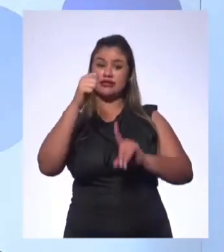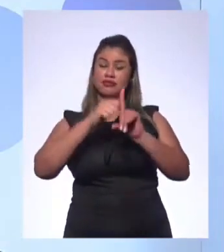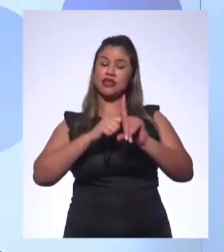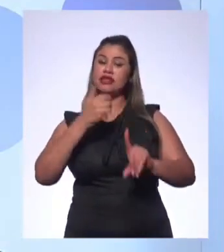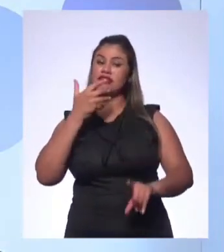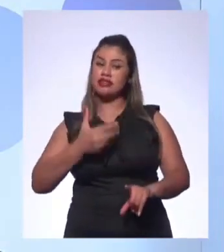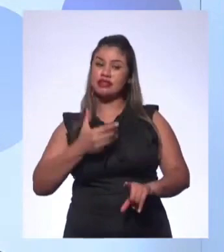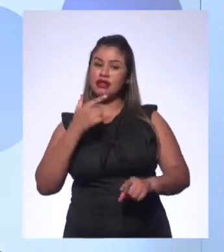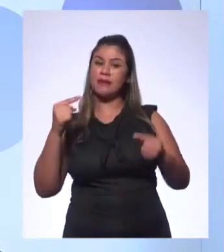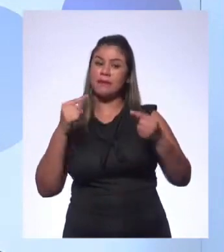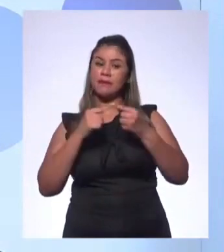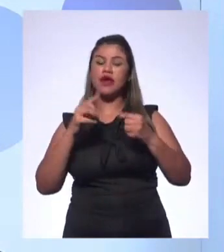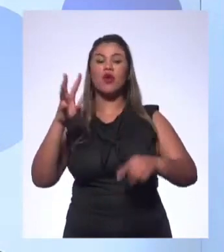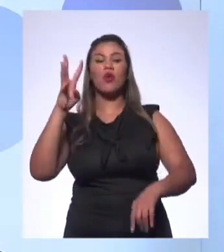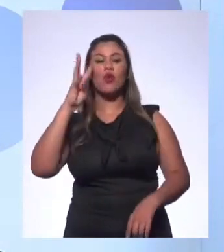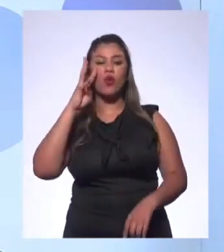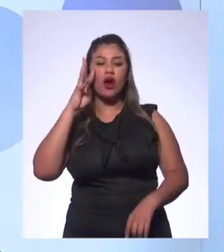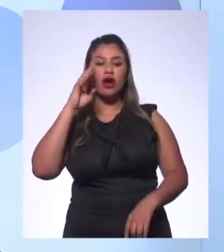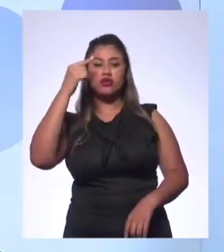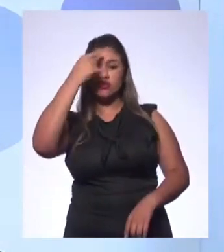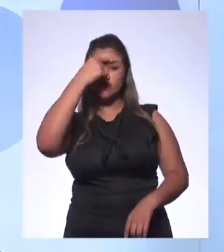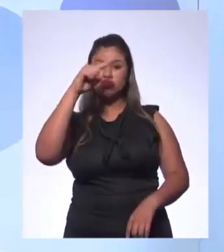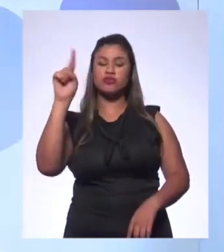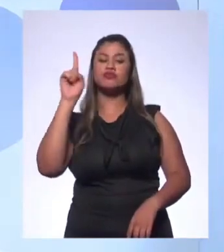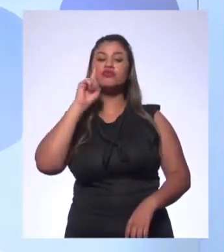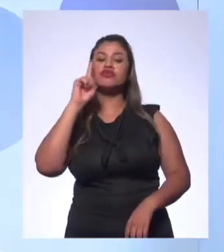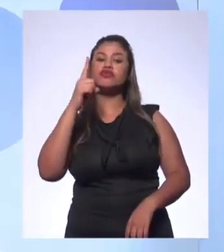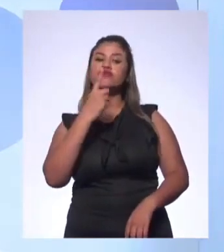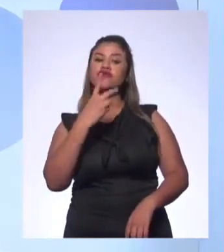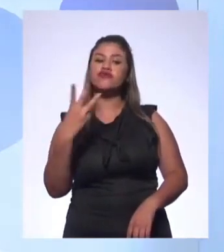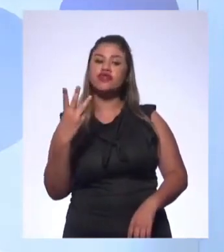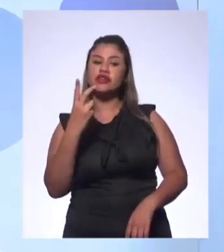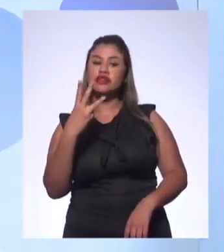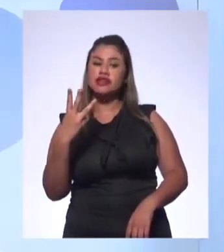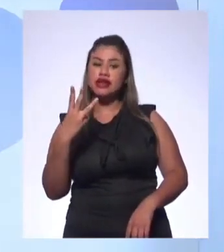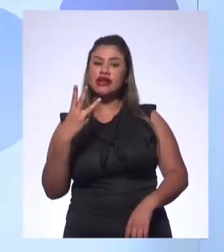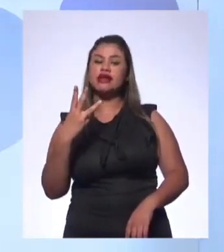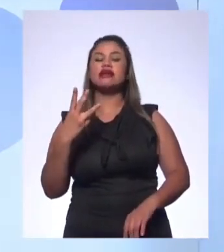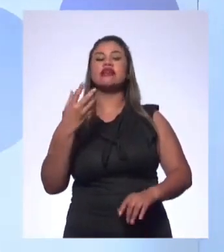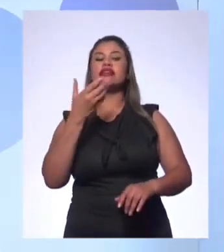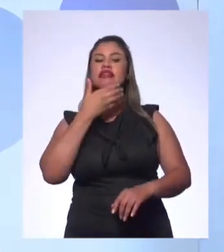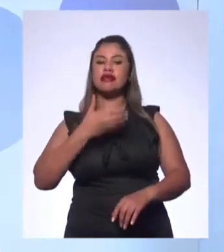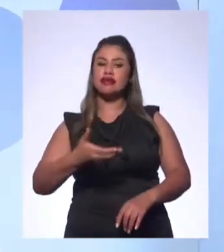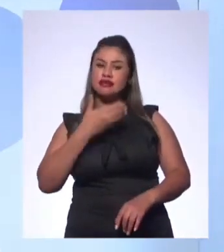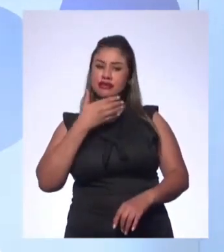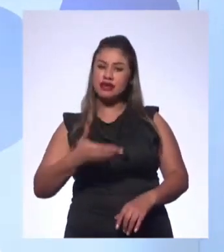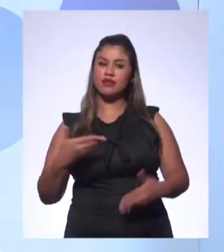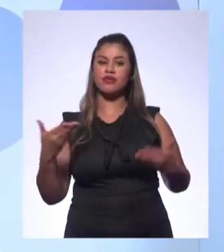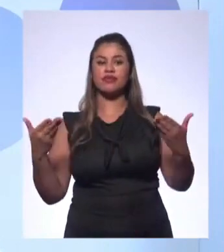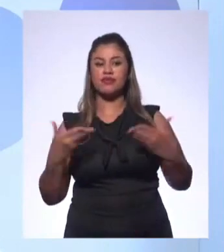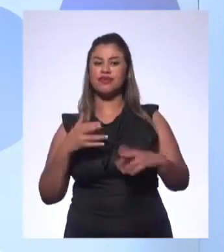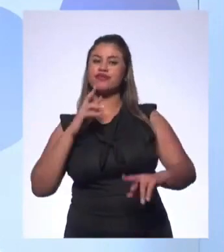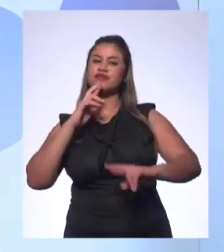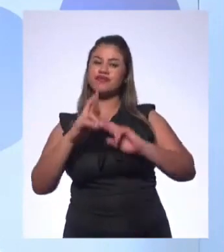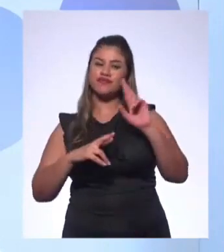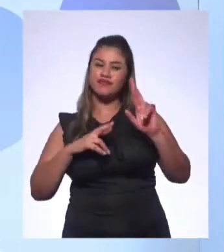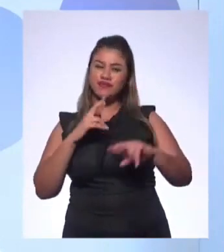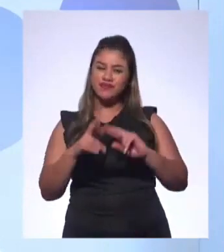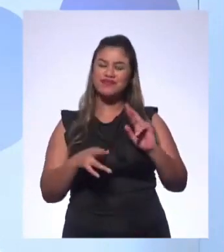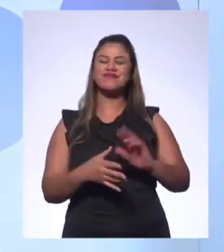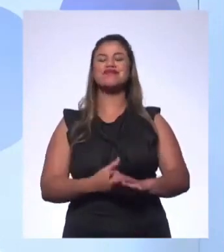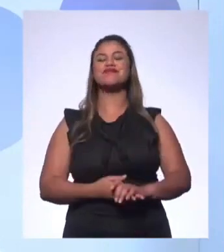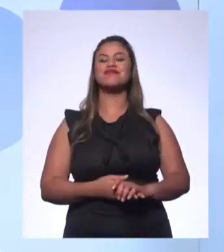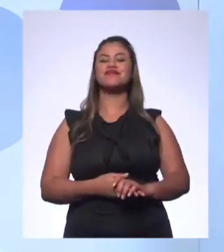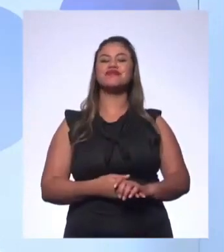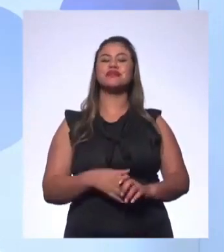numa quarta-feira. A última aula é dia 23 de dezembro. Agora, respondendo à questão que a professora colocou, a